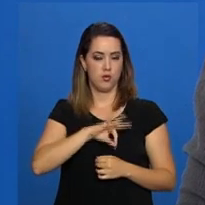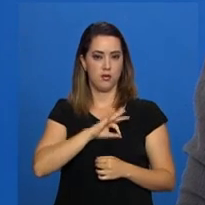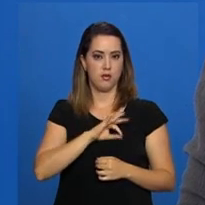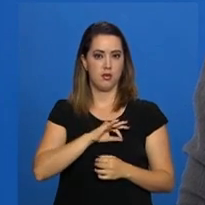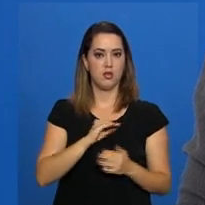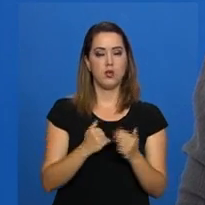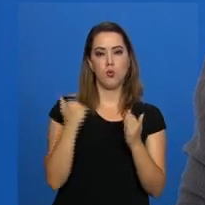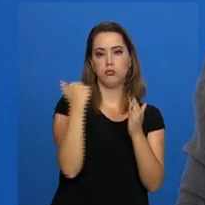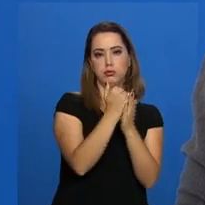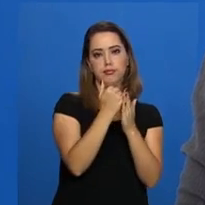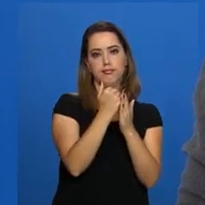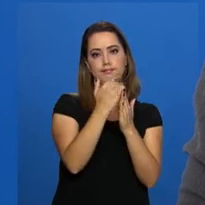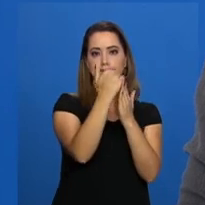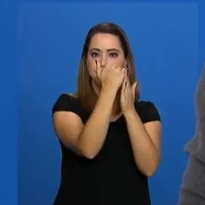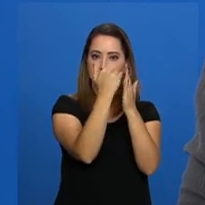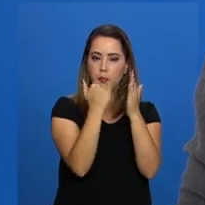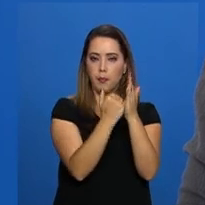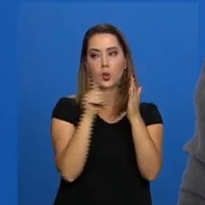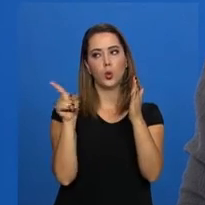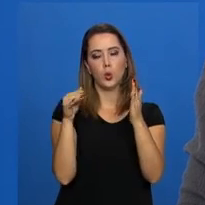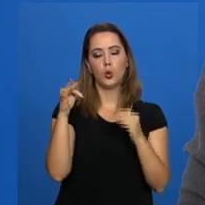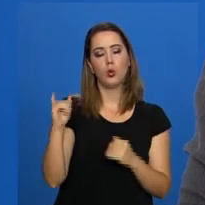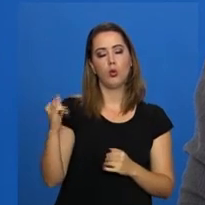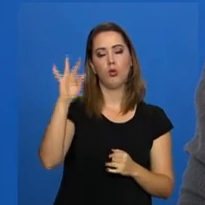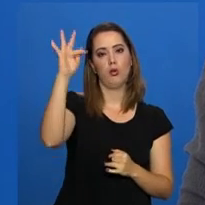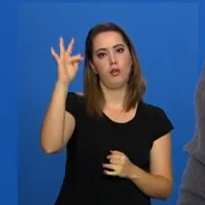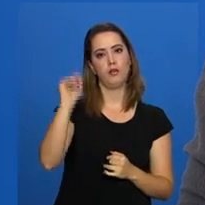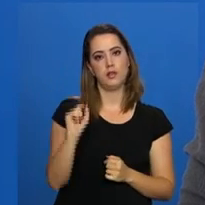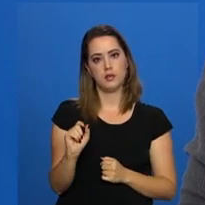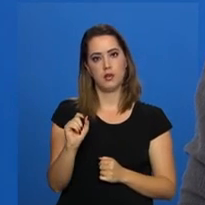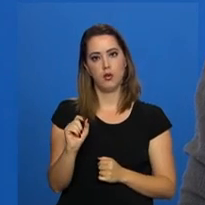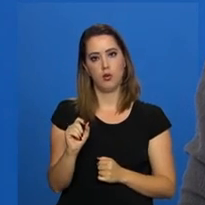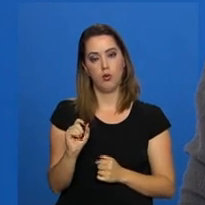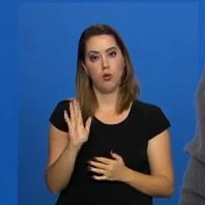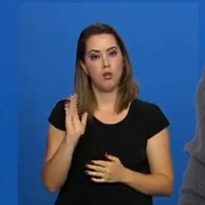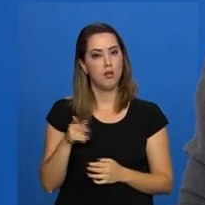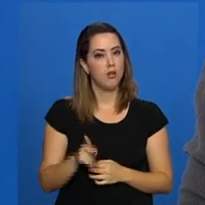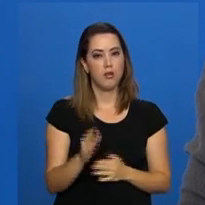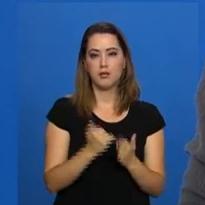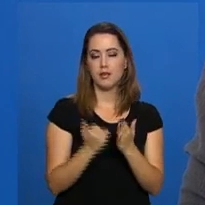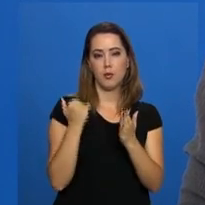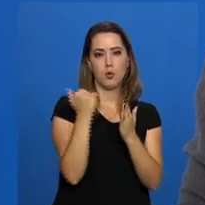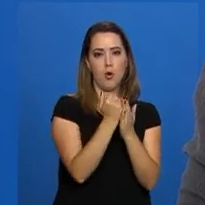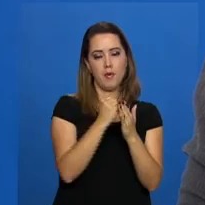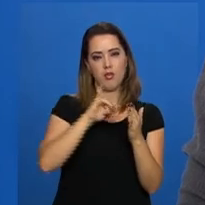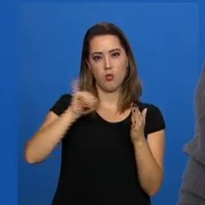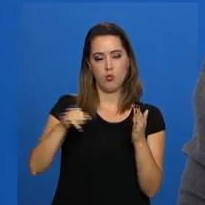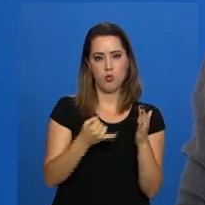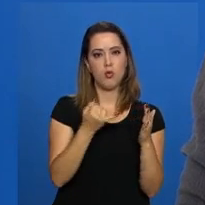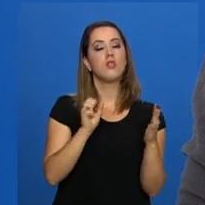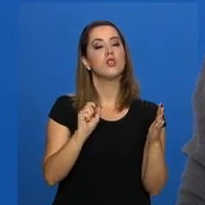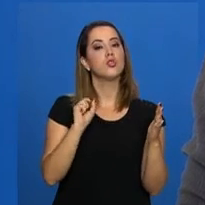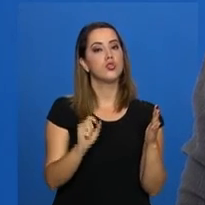O reajuste já foi atrasado, né, o reajuste normalmente é em janeiro, esse ano já foi atrasado